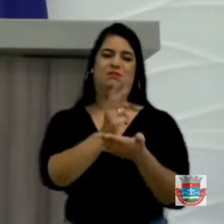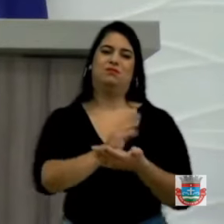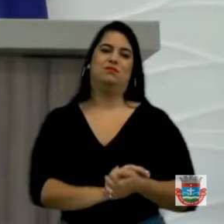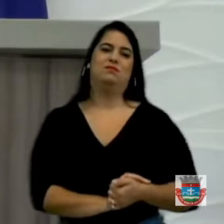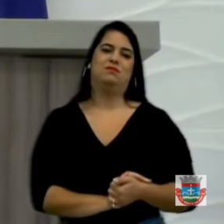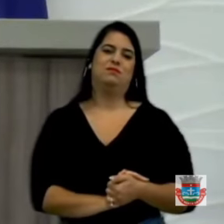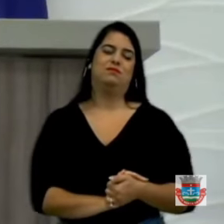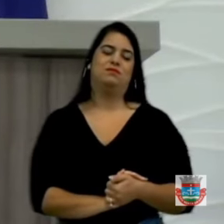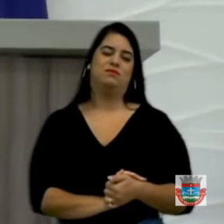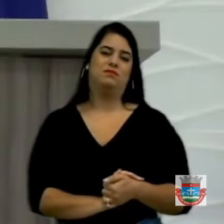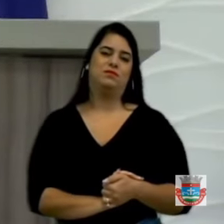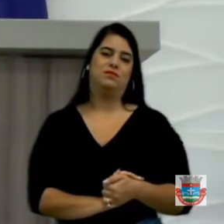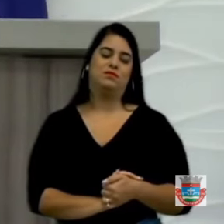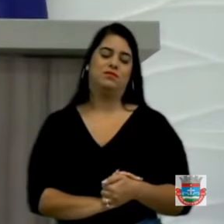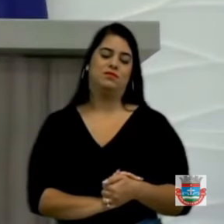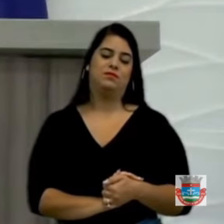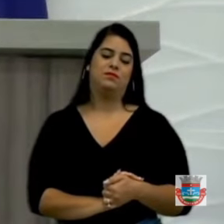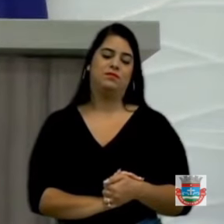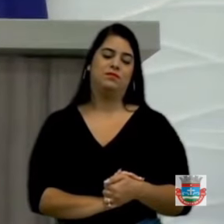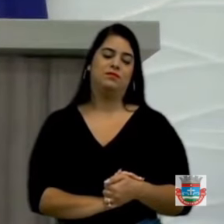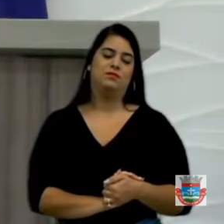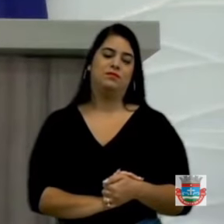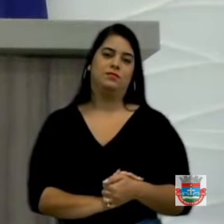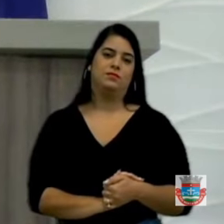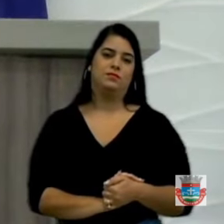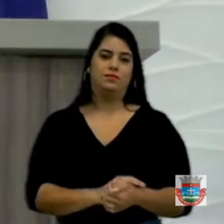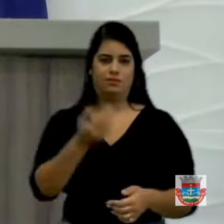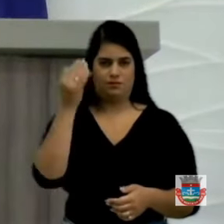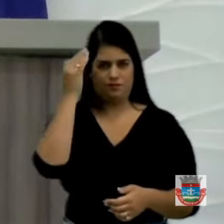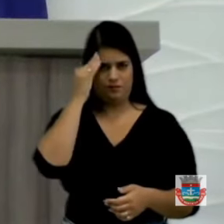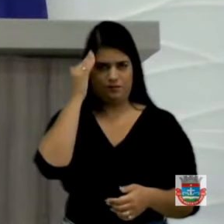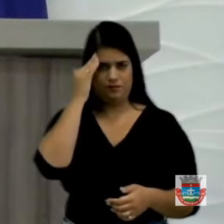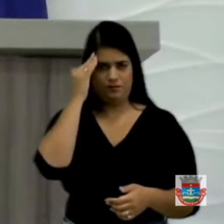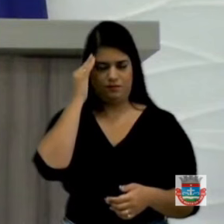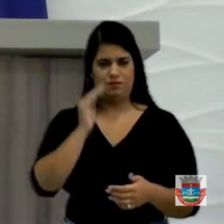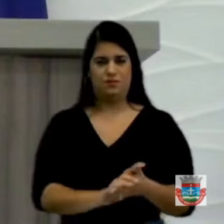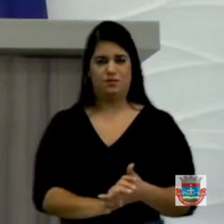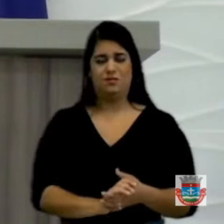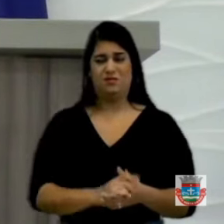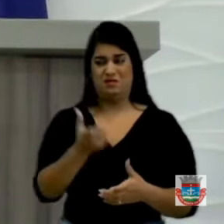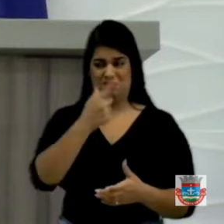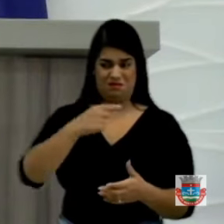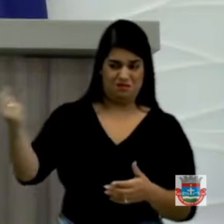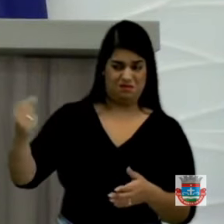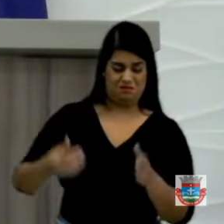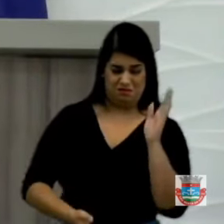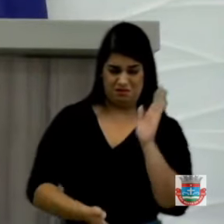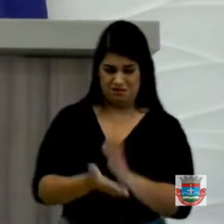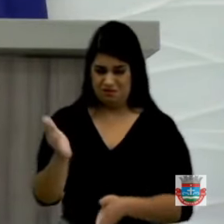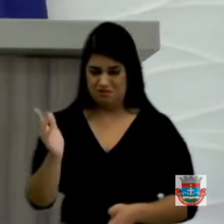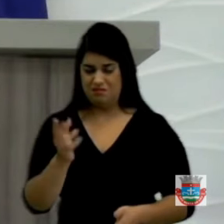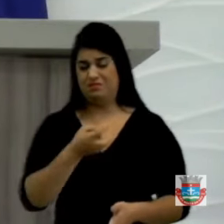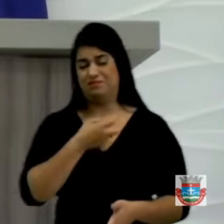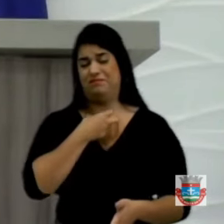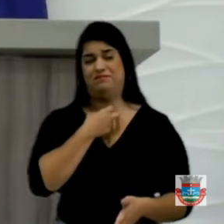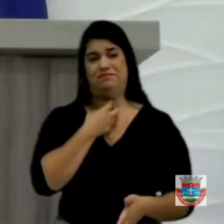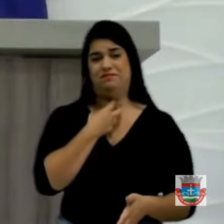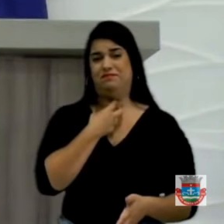é isso, vereador Sidney Clay? Colhe, não adianta, ninguém foge. Porque eu digo